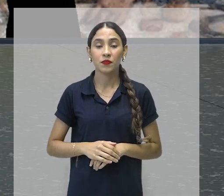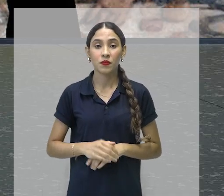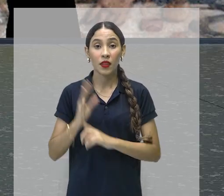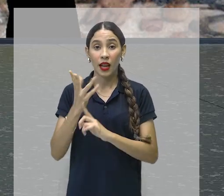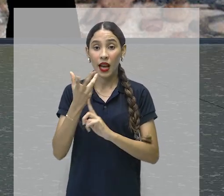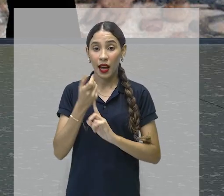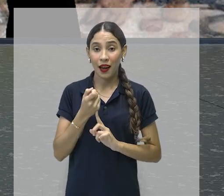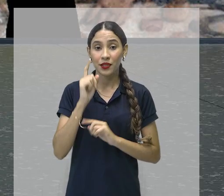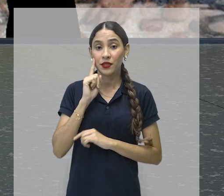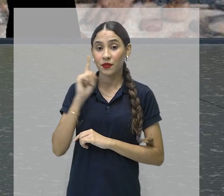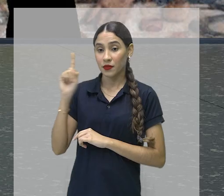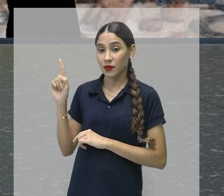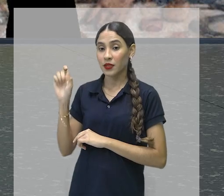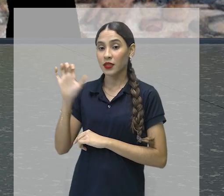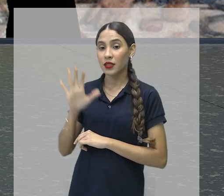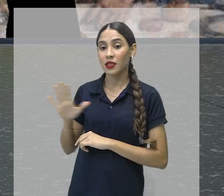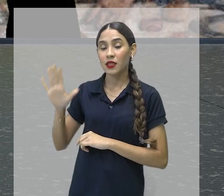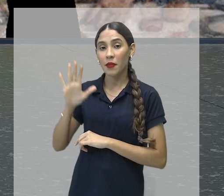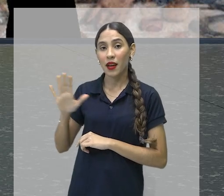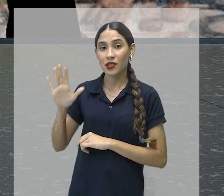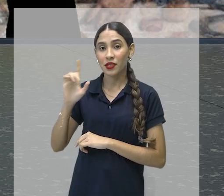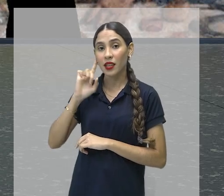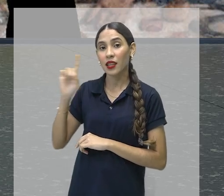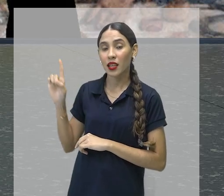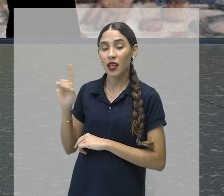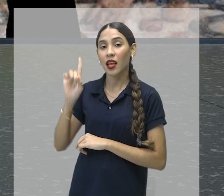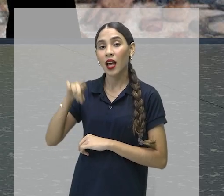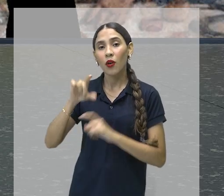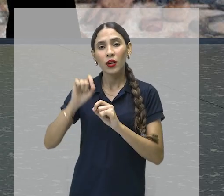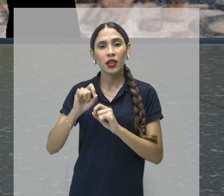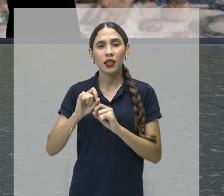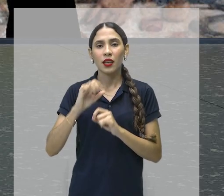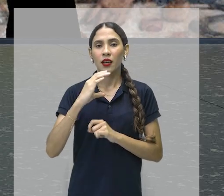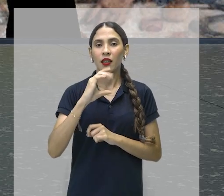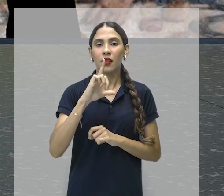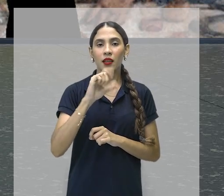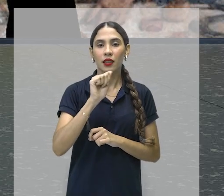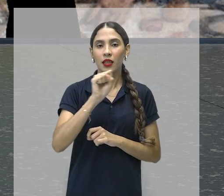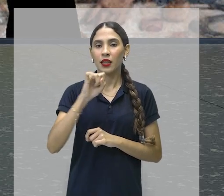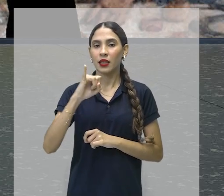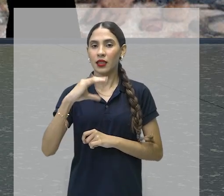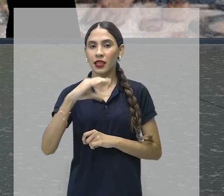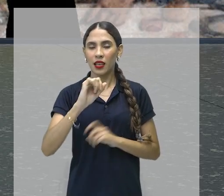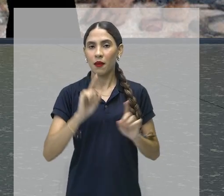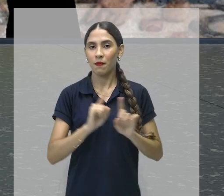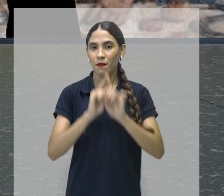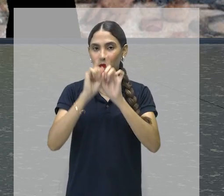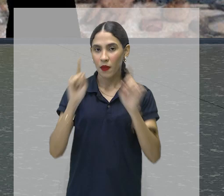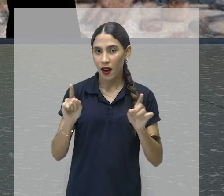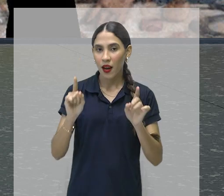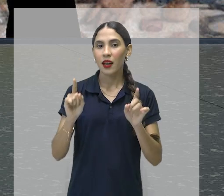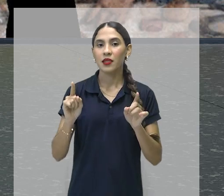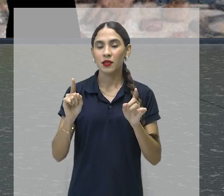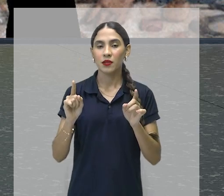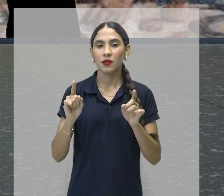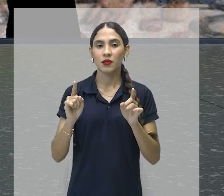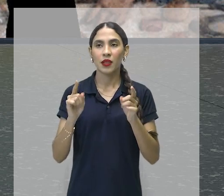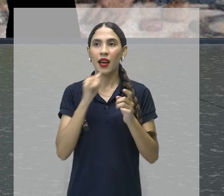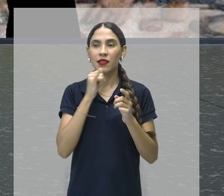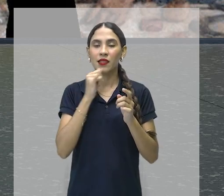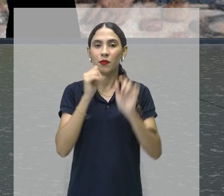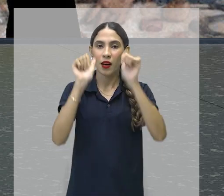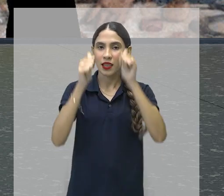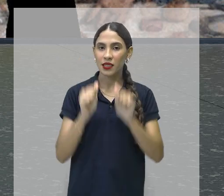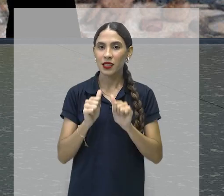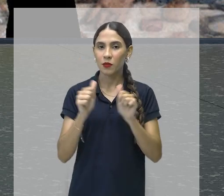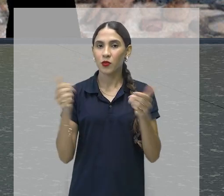que estamos vendo. Esta é uma obra clássica. Mas quando colocamos numa